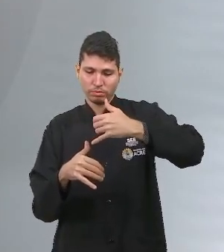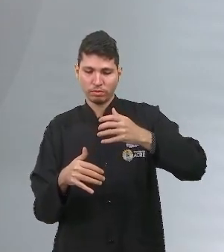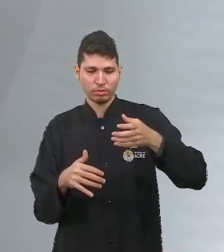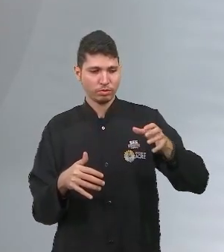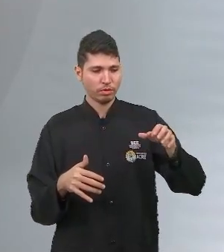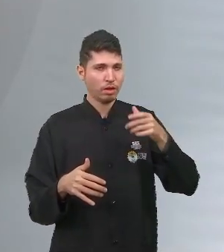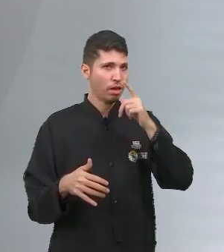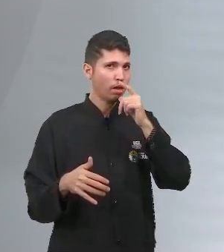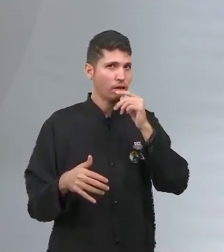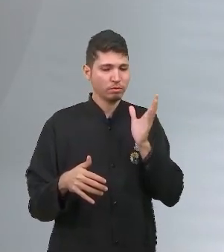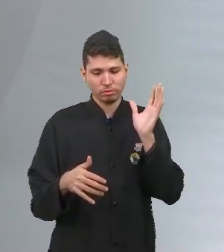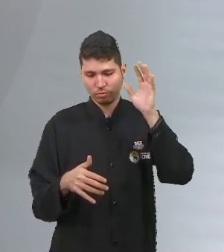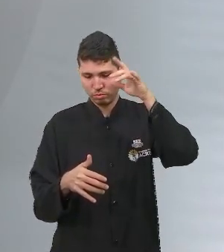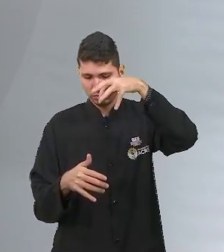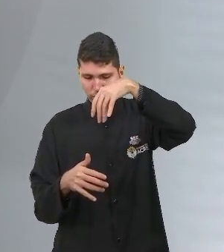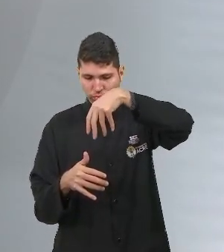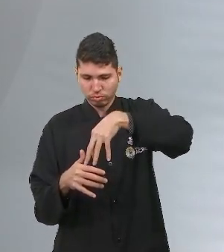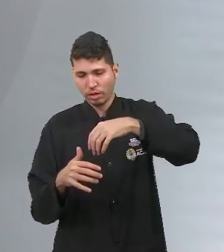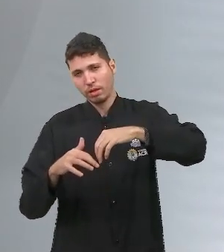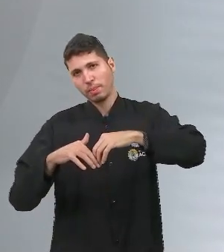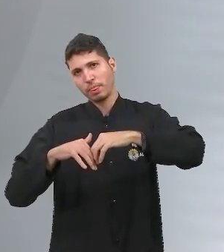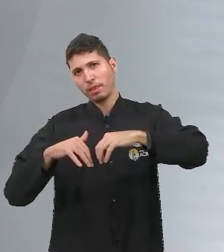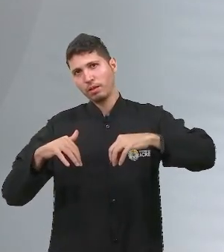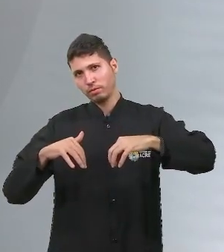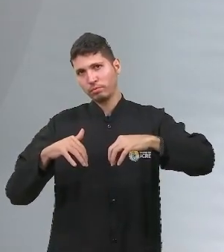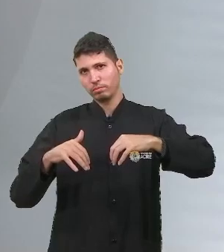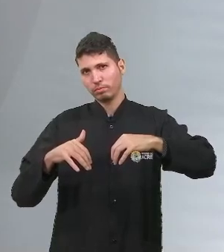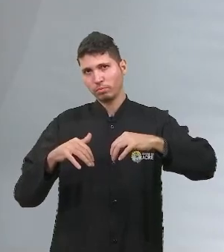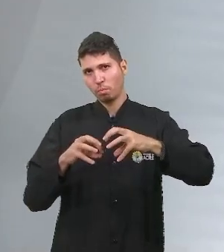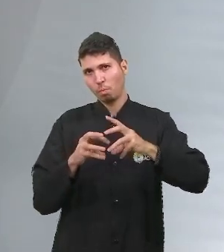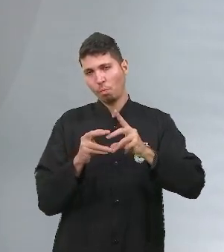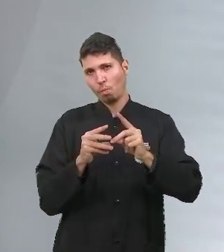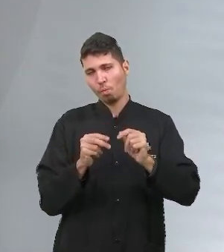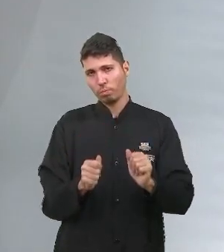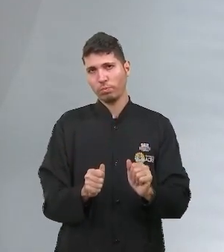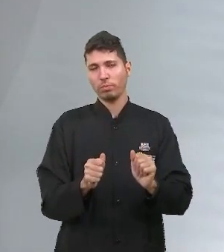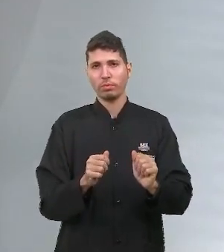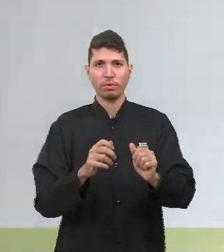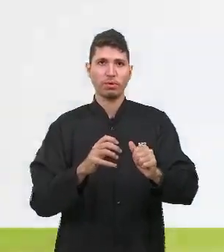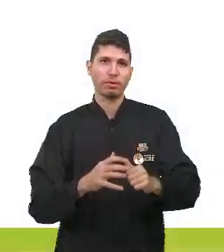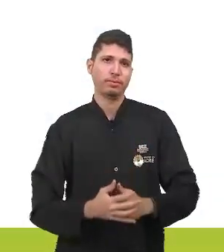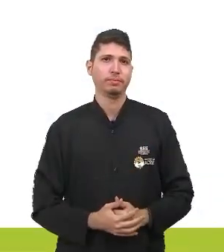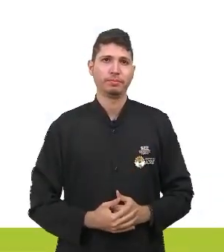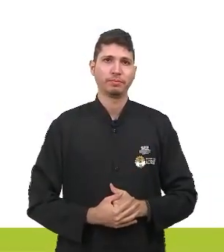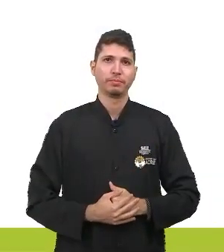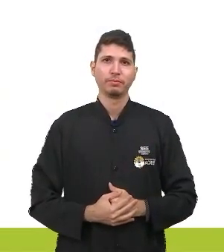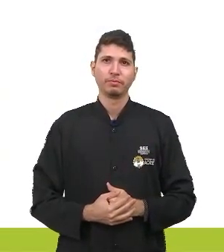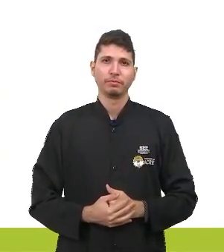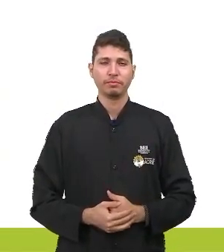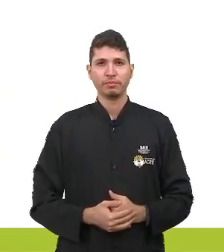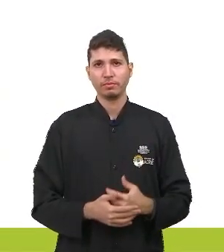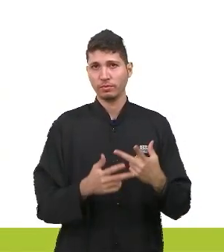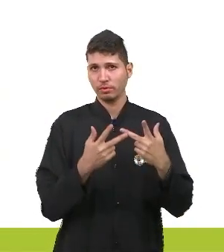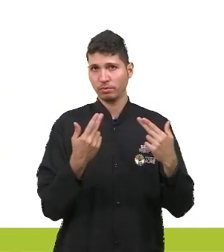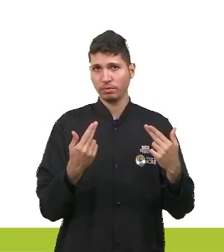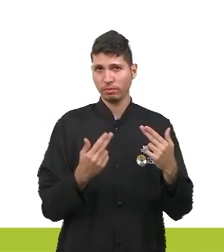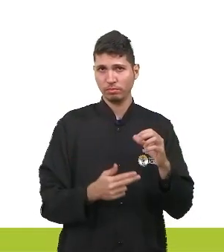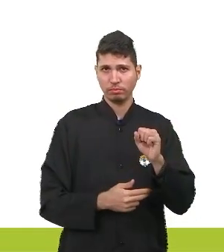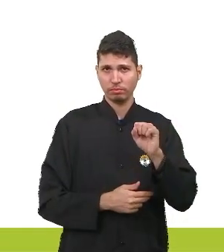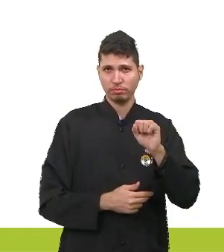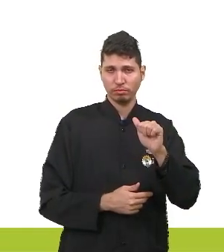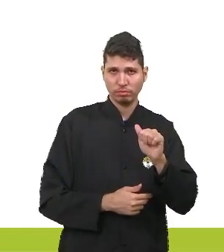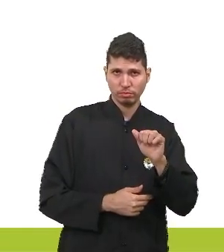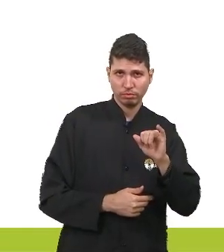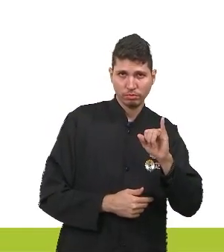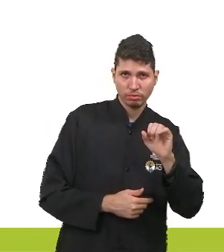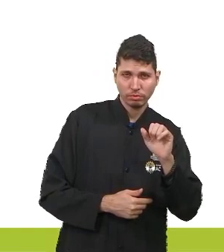água que é para essa gordura ir embora. Ok? É a mesma coisa que os sais biliares, os ácidos